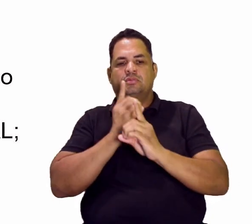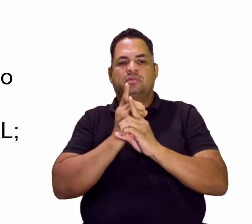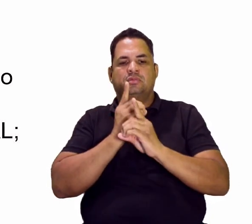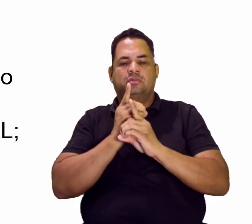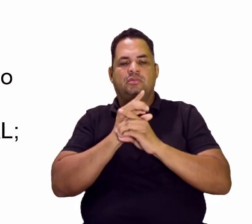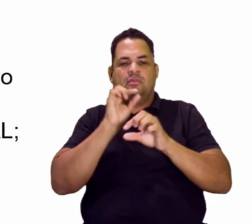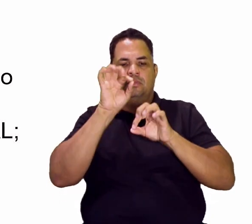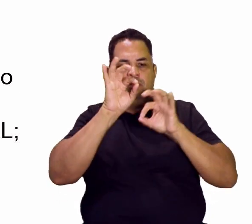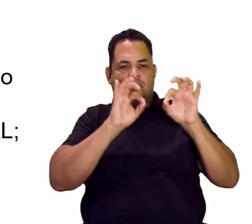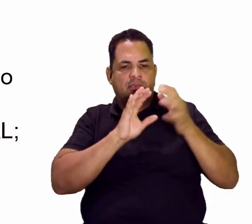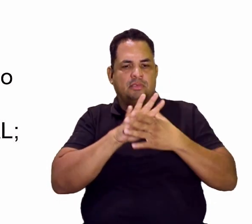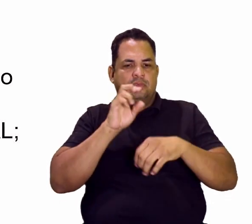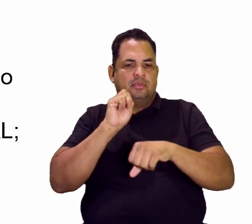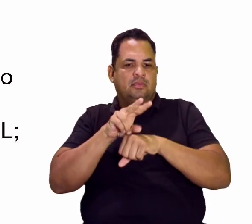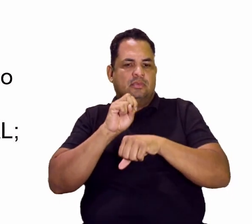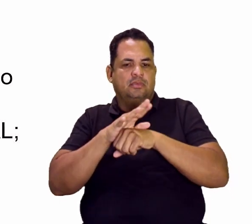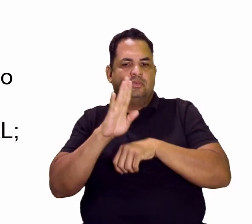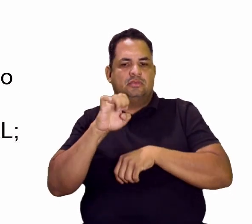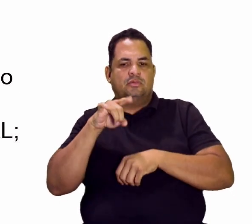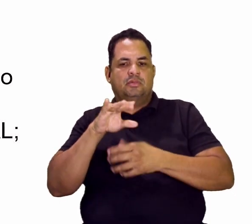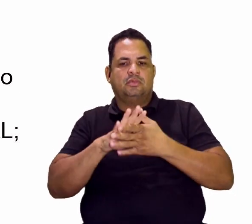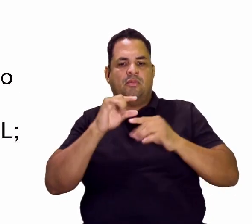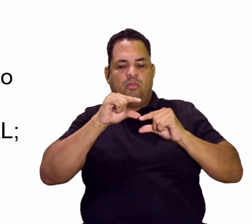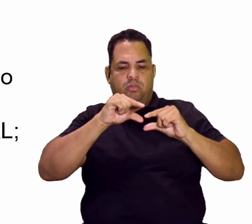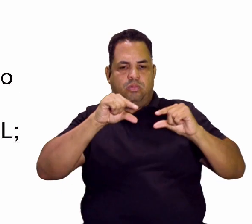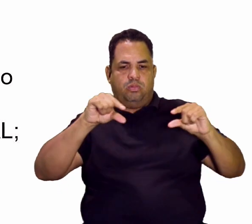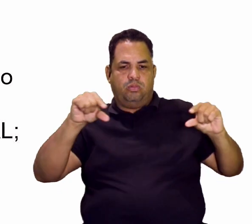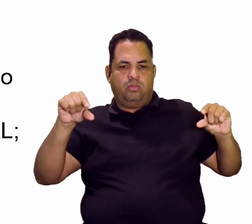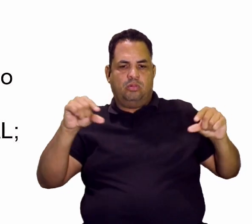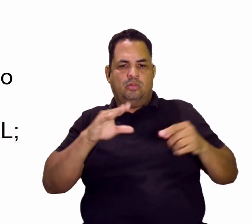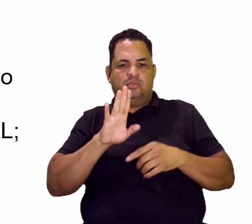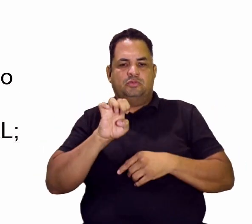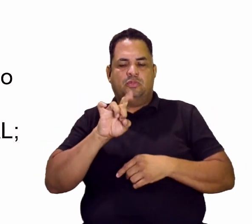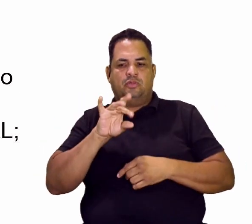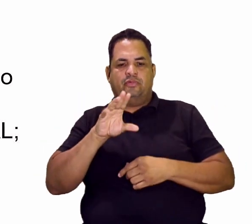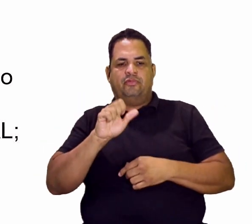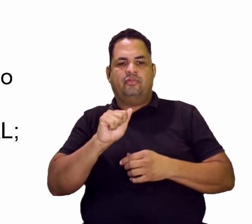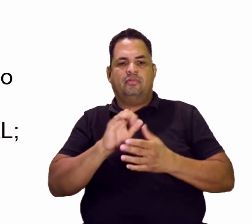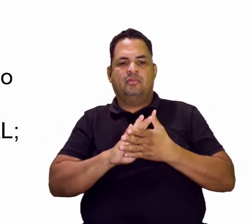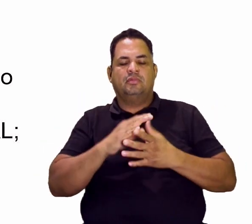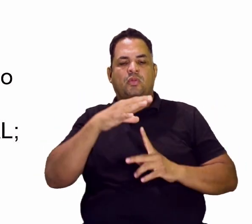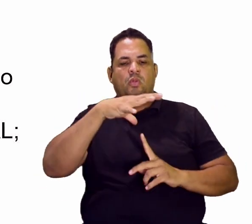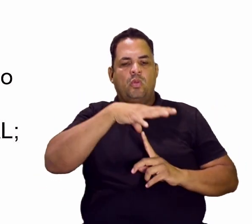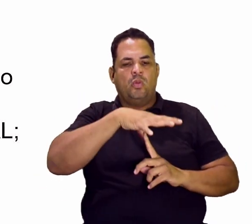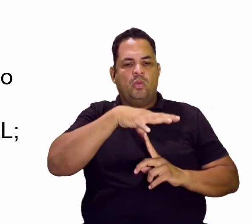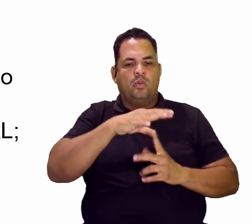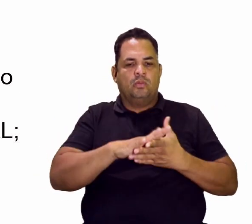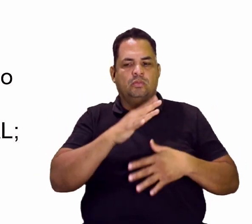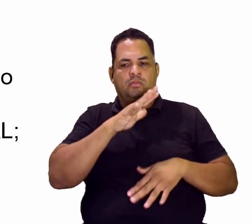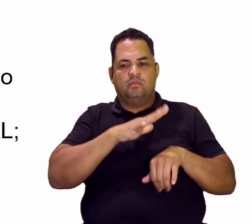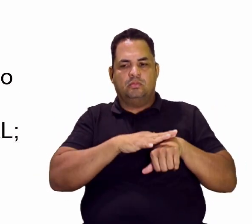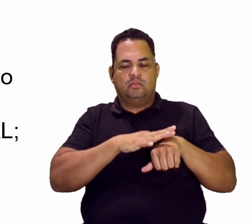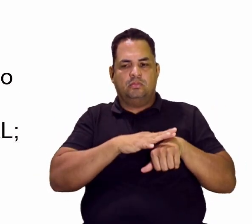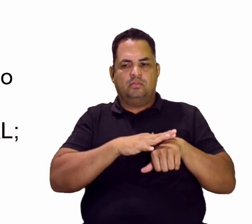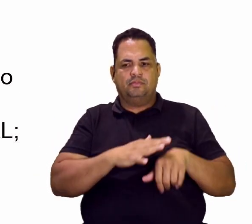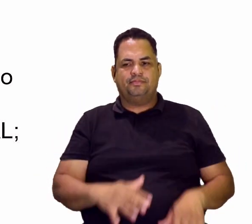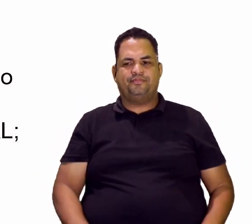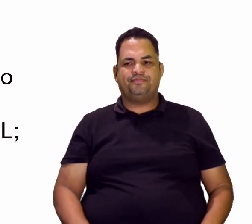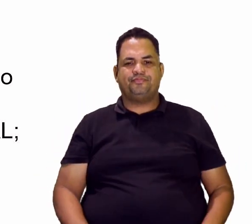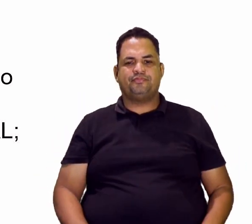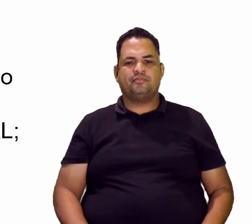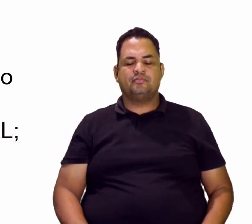virais isométricas e alongadas nos esporóforos dos cogumelos doentes. Olha só que